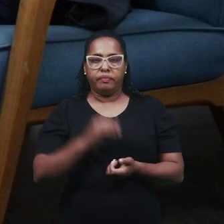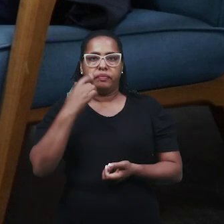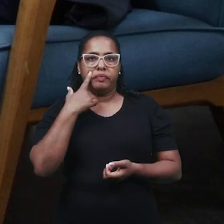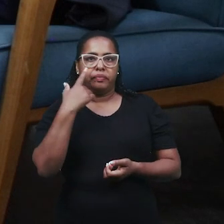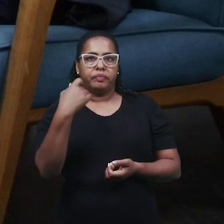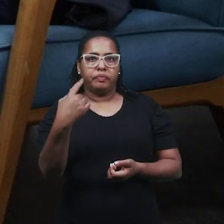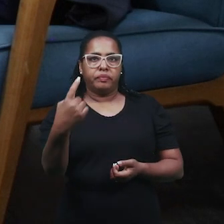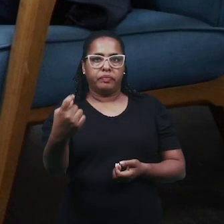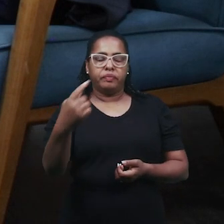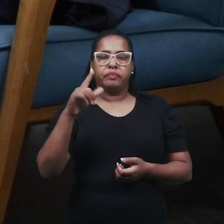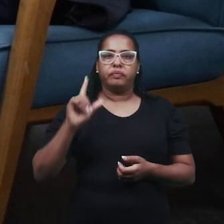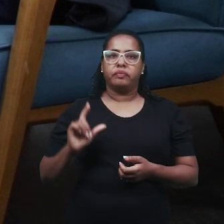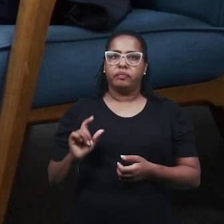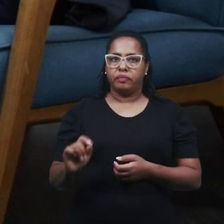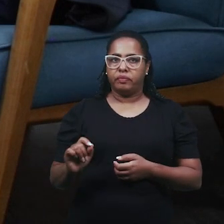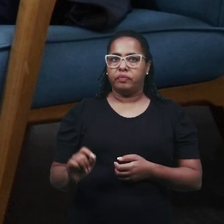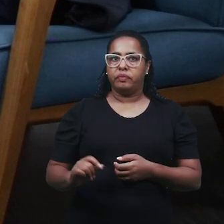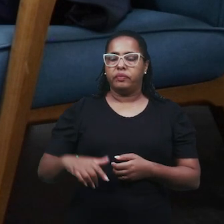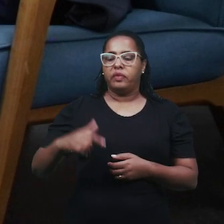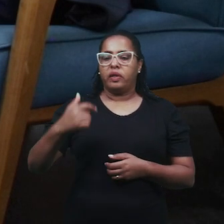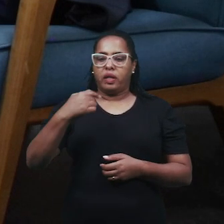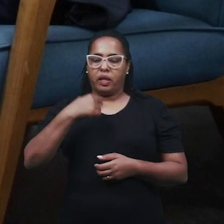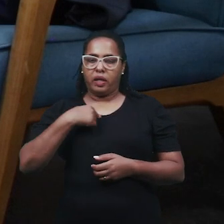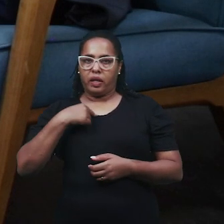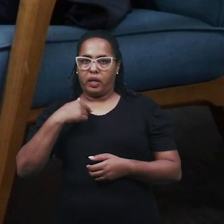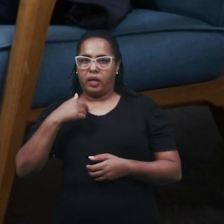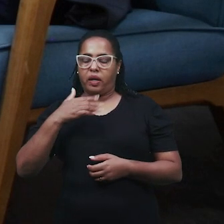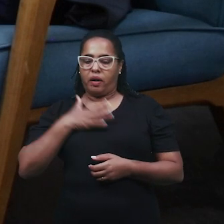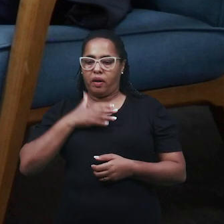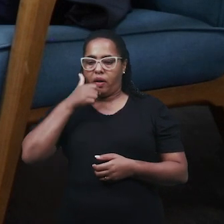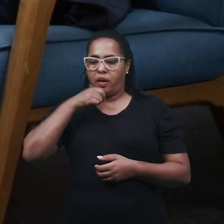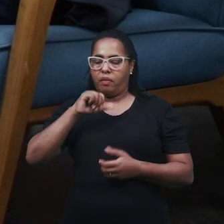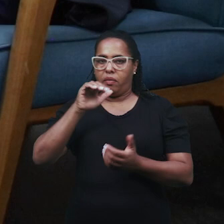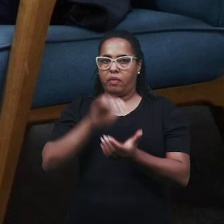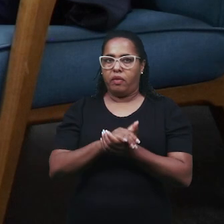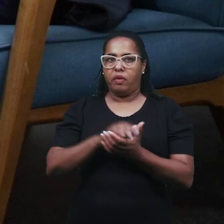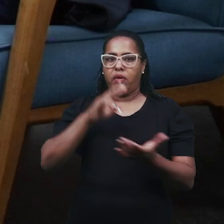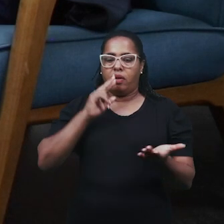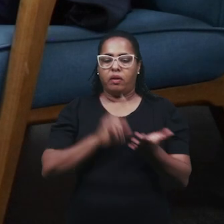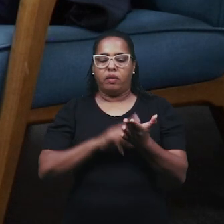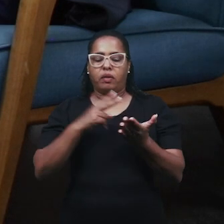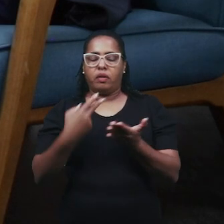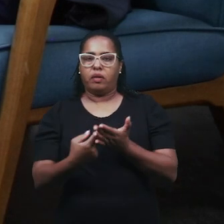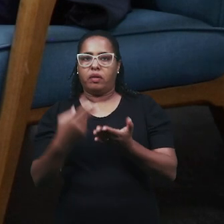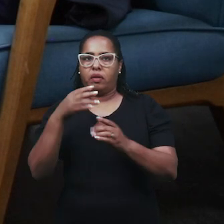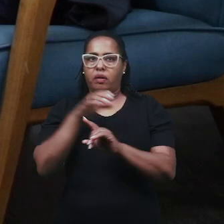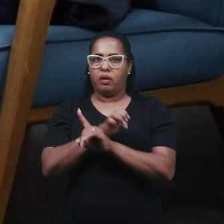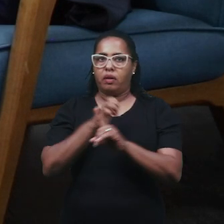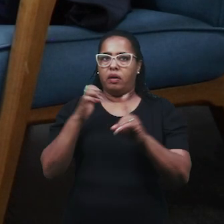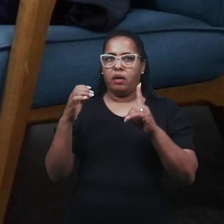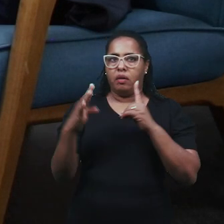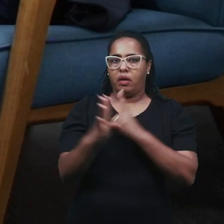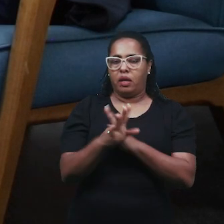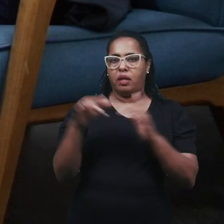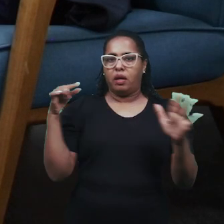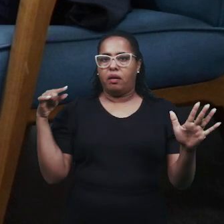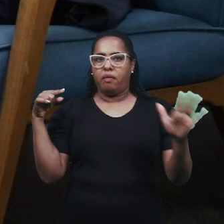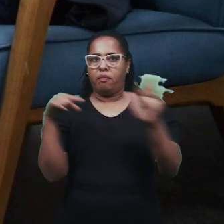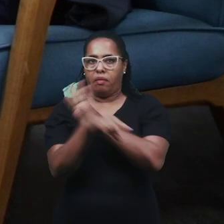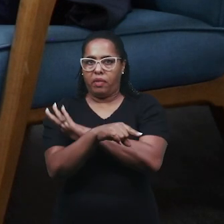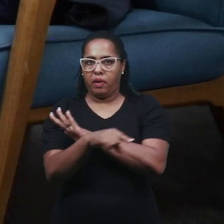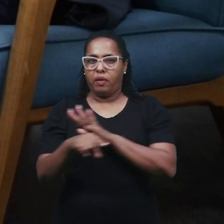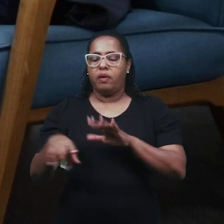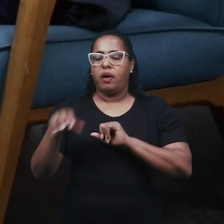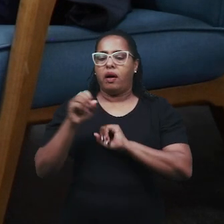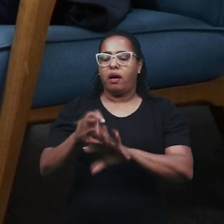que eu e a minha esposa estamos traduzindo as nossas EBDs, as perguntas,